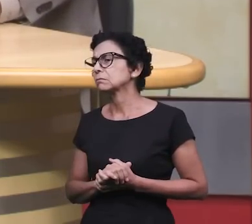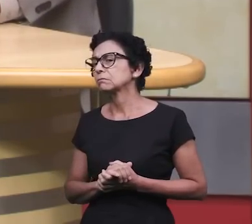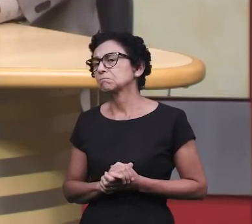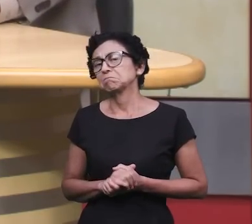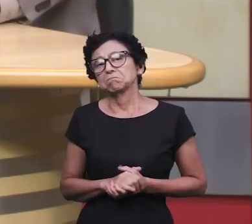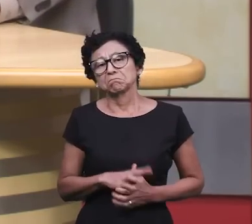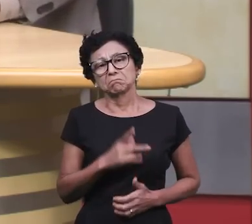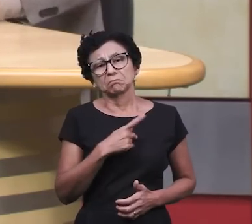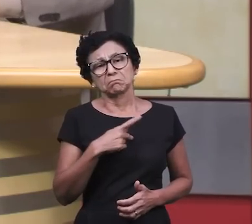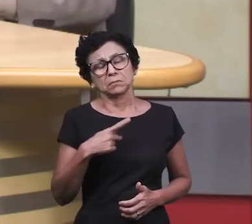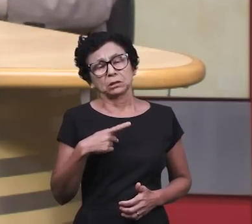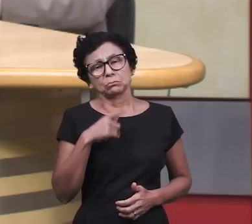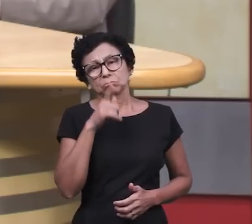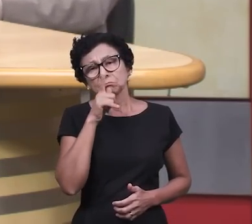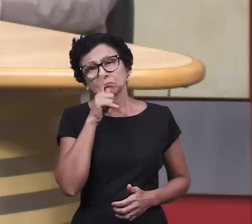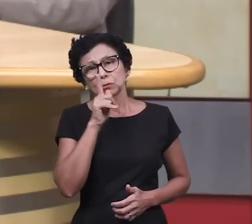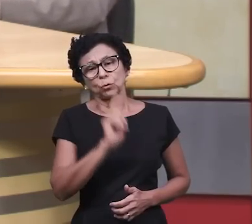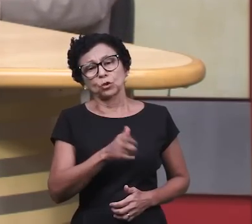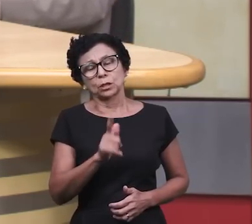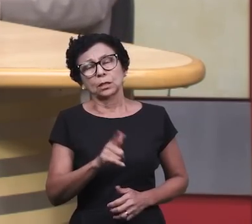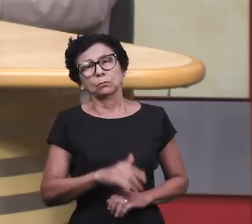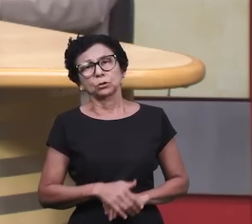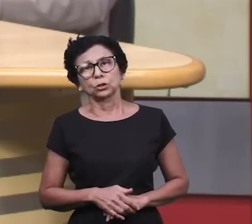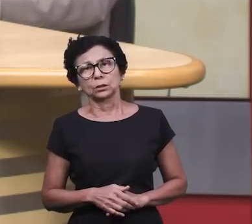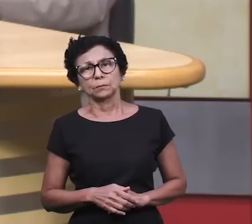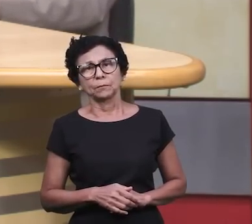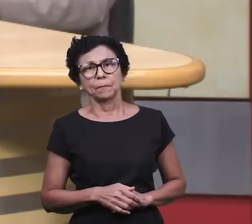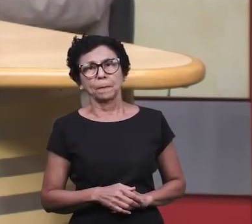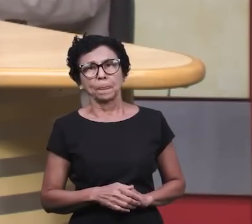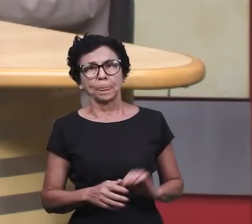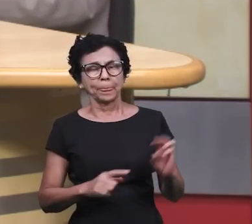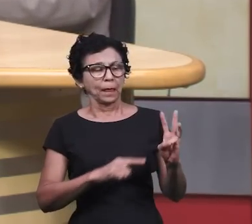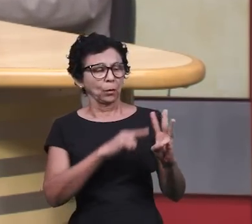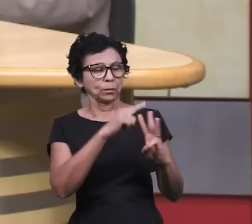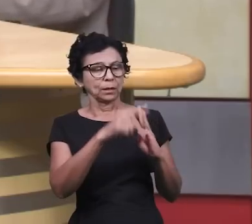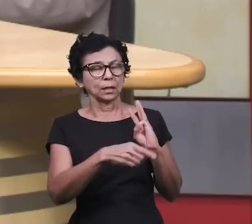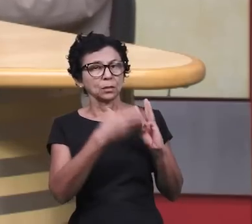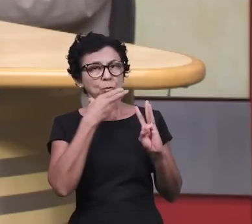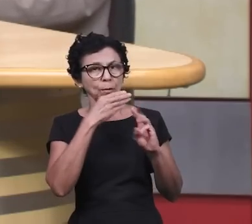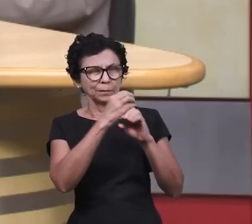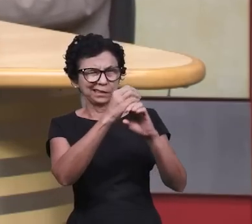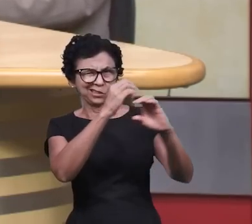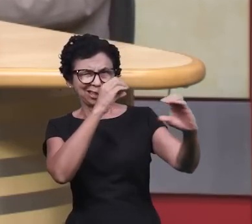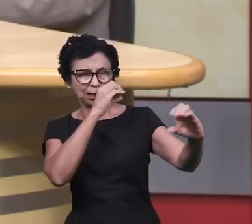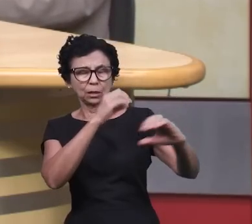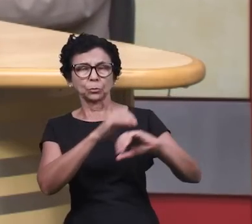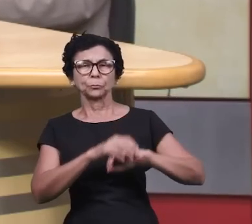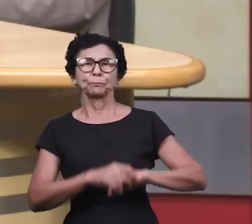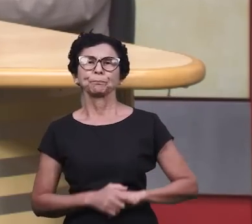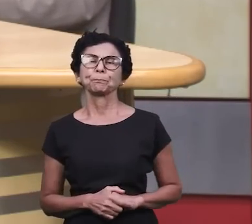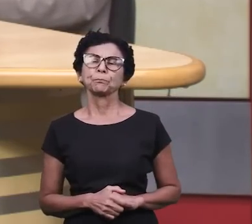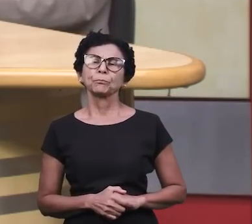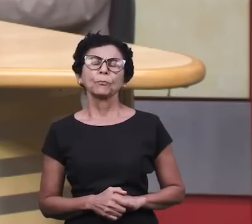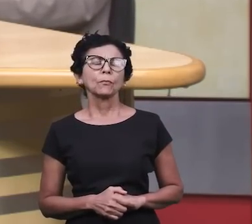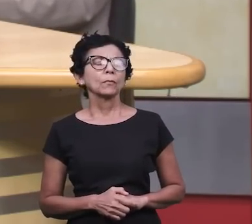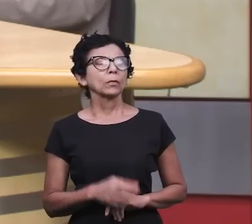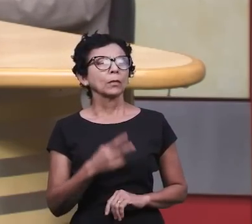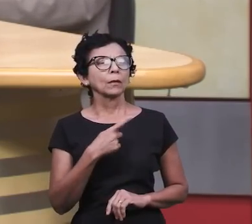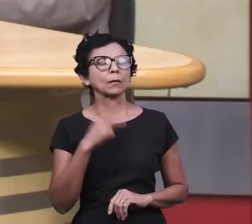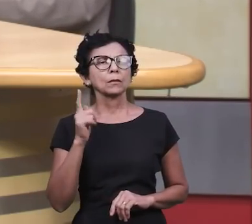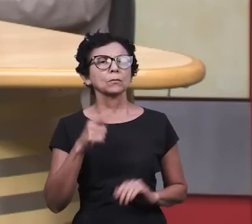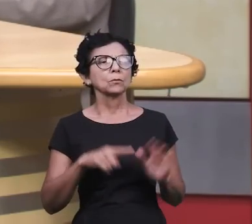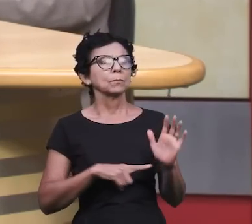pastor Gedeuti perguntou a eles eram três engenheiros e tal. E o pastor Gedeuti perguntou a